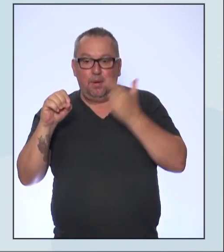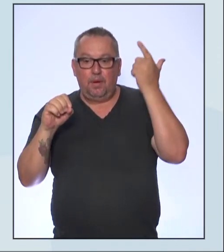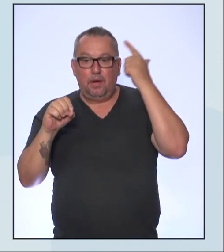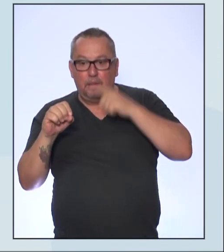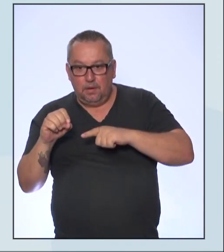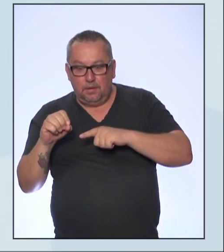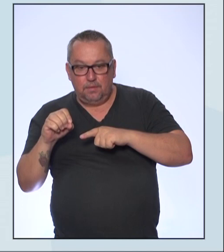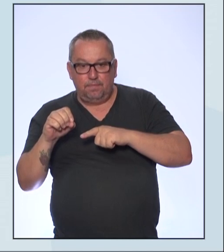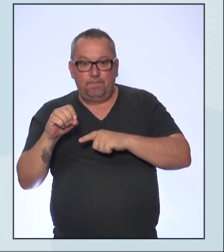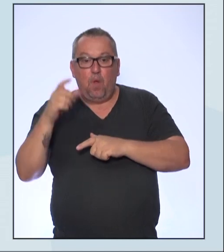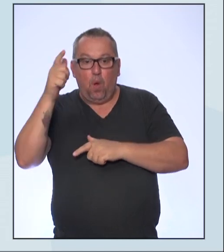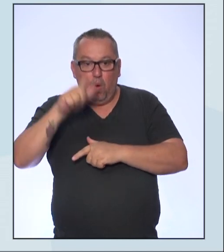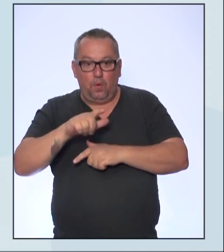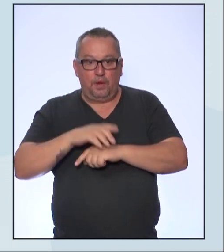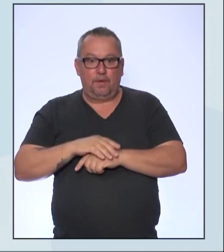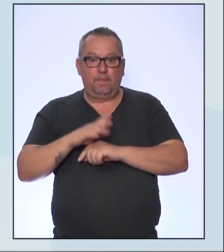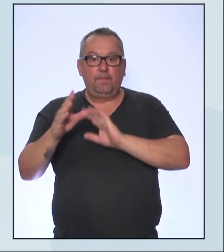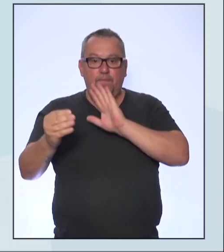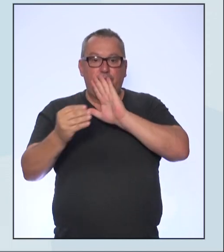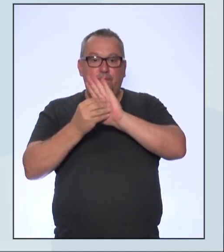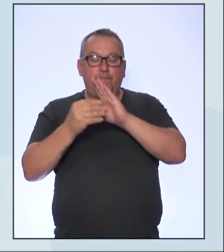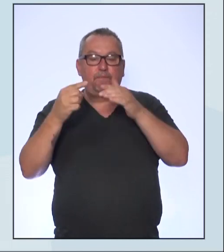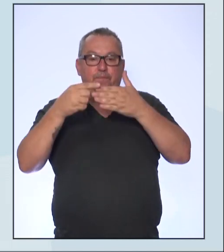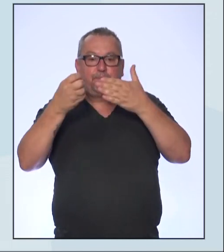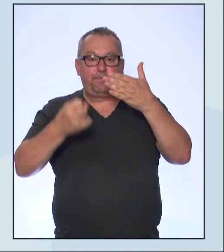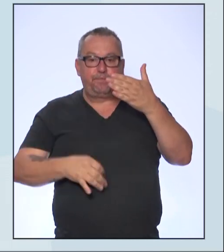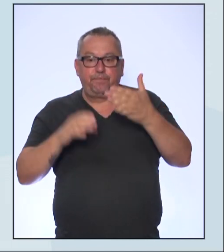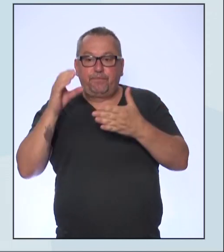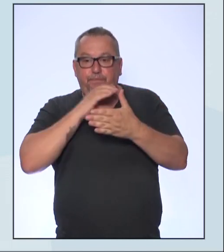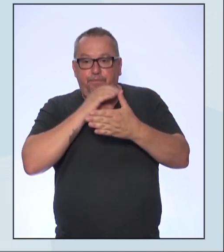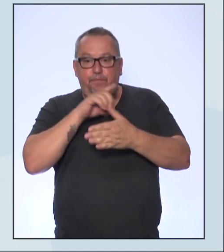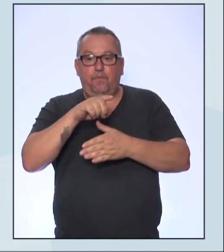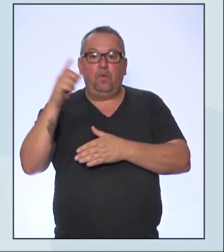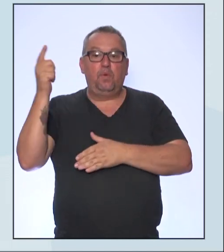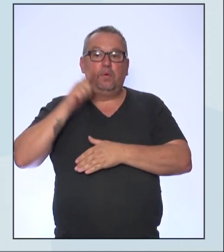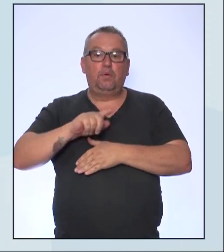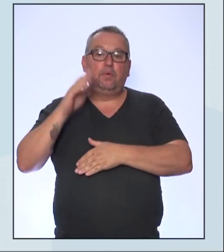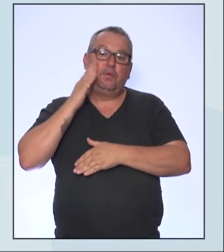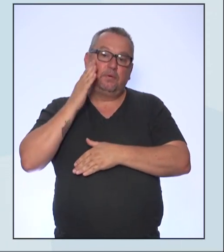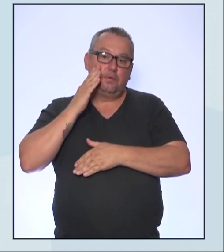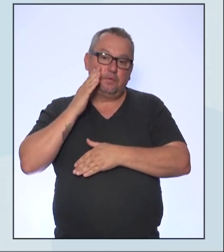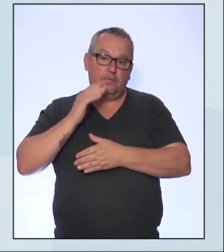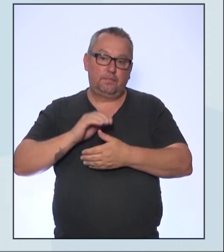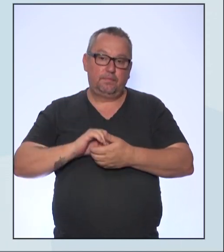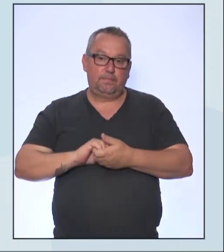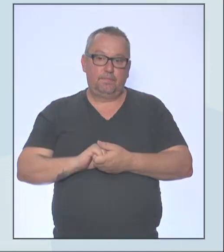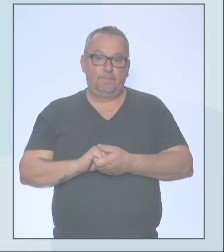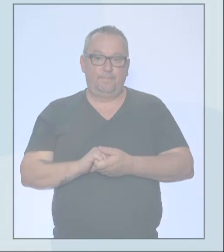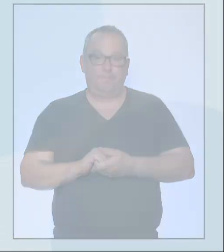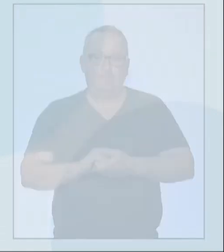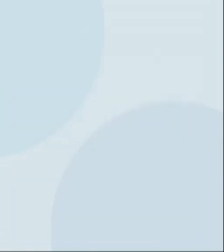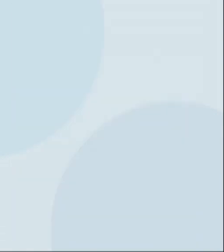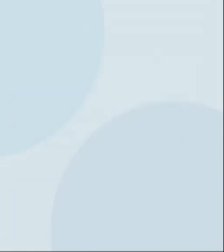vocês colocassem rapidamente no chat o que vocês entenderam. Pode soltar.